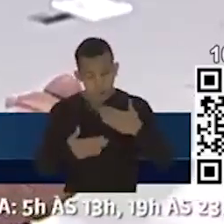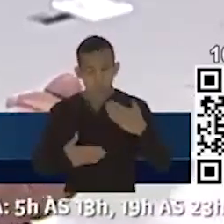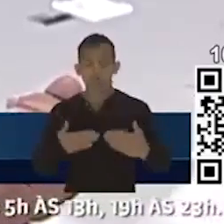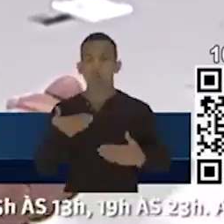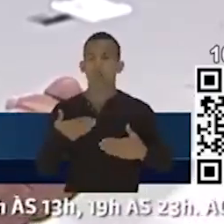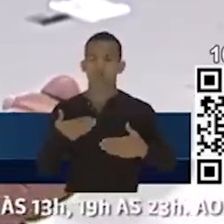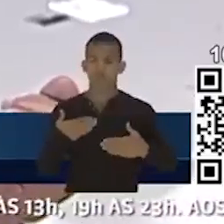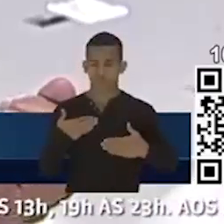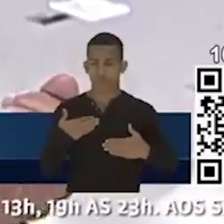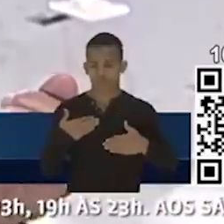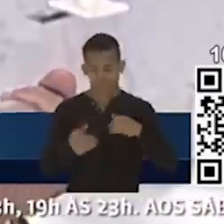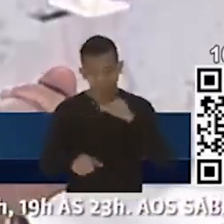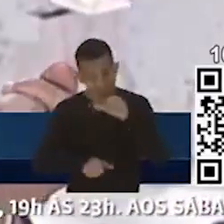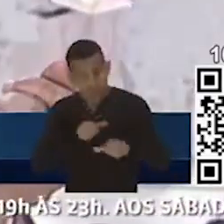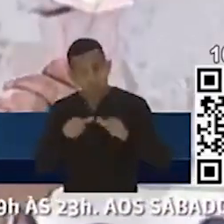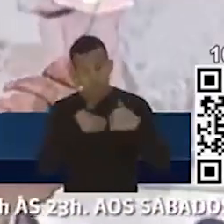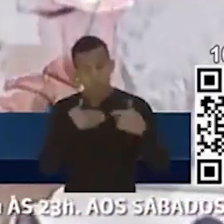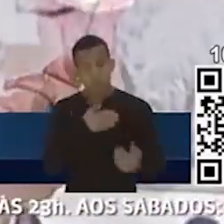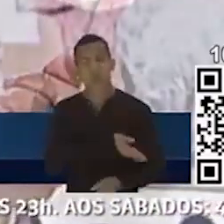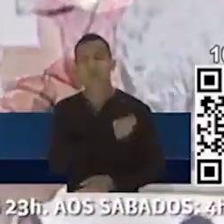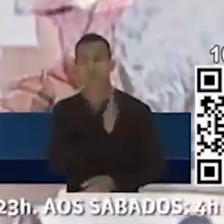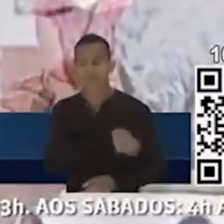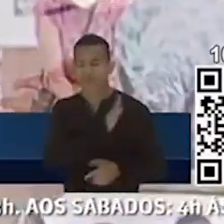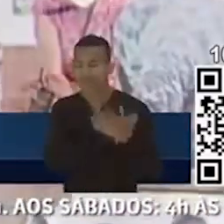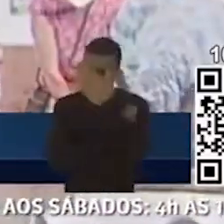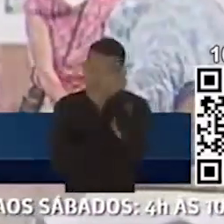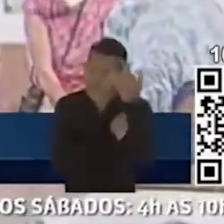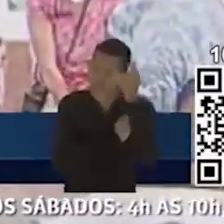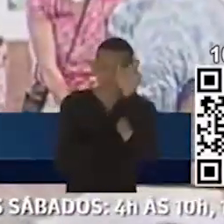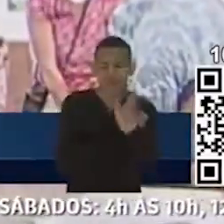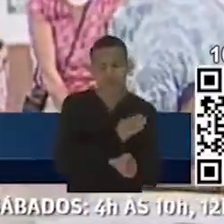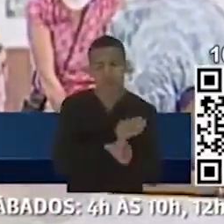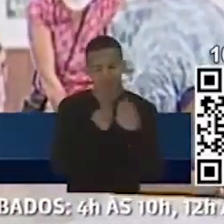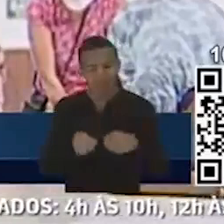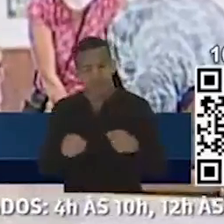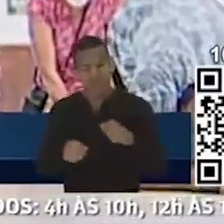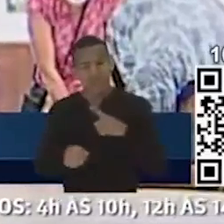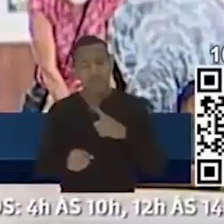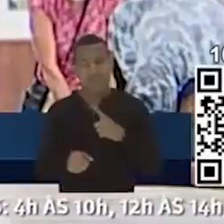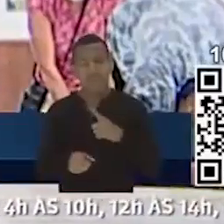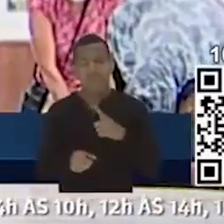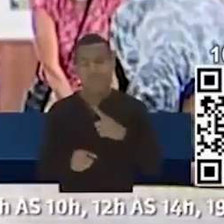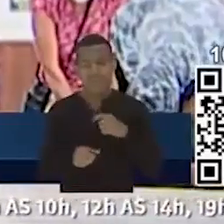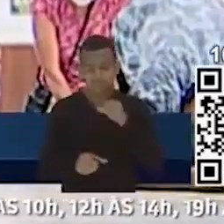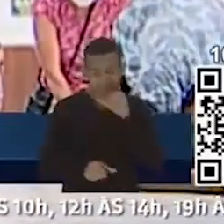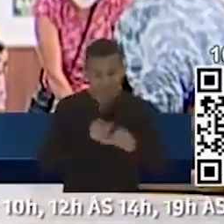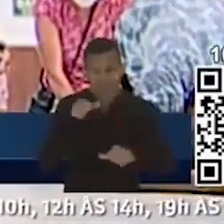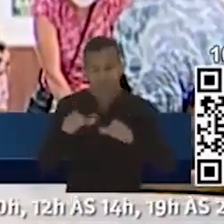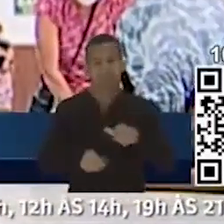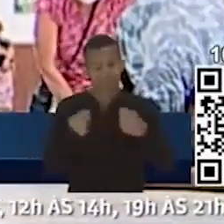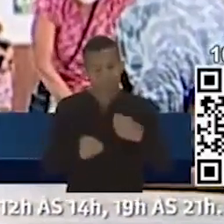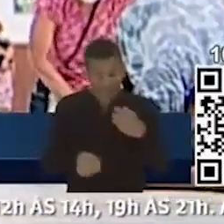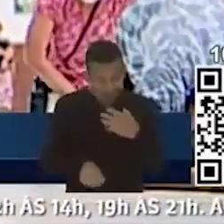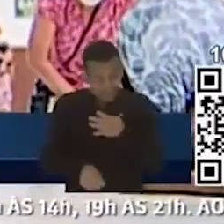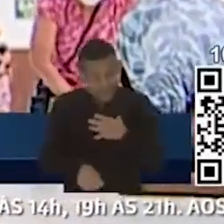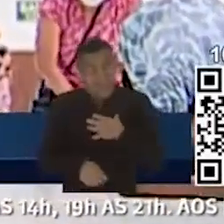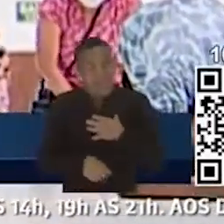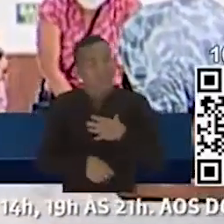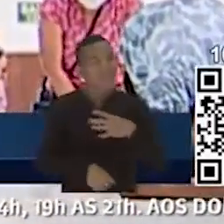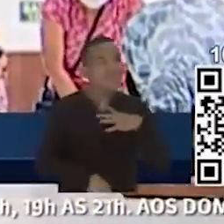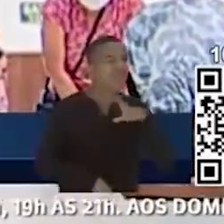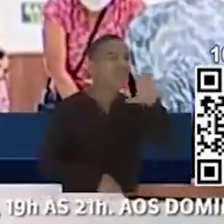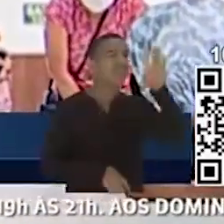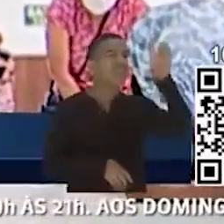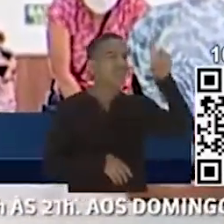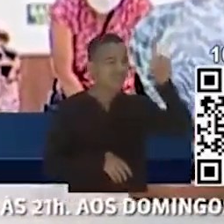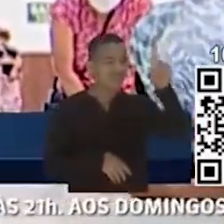restaura sim o coração dessa pessoa que precisa tanto Te sentir, que precisa tanto, Senhor,